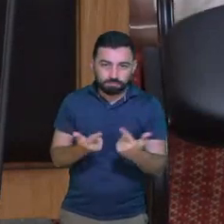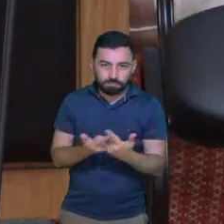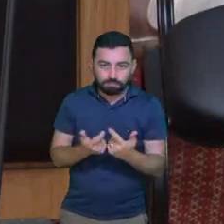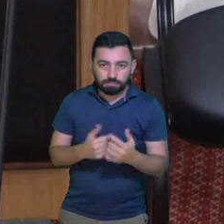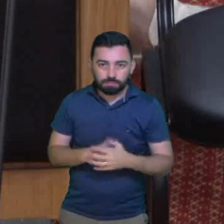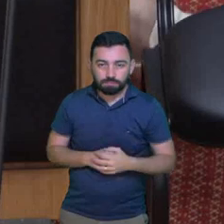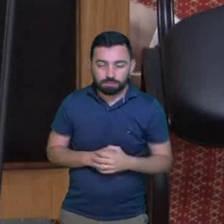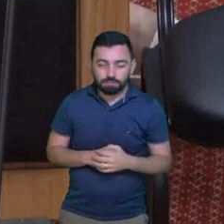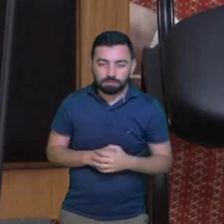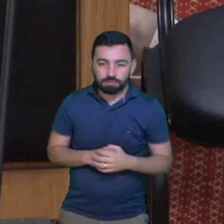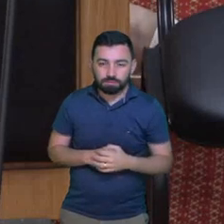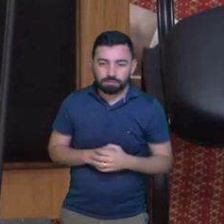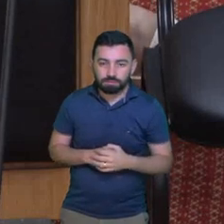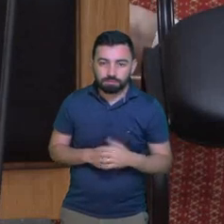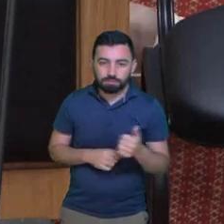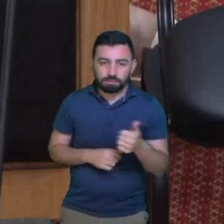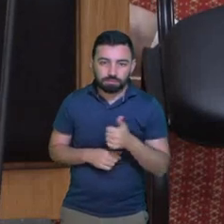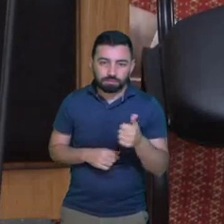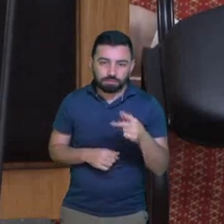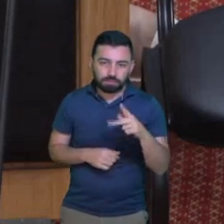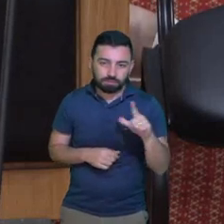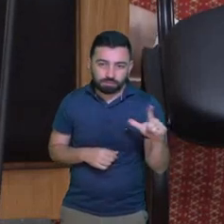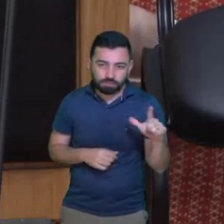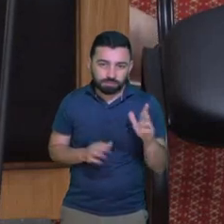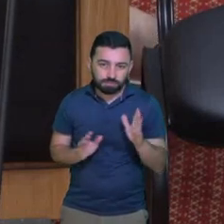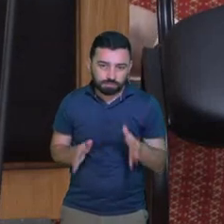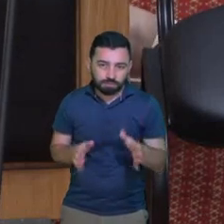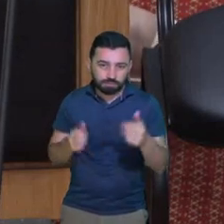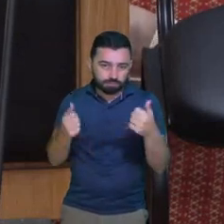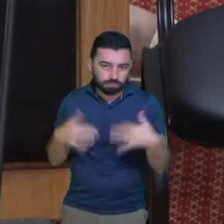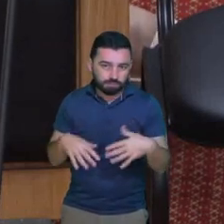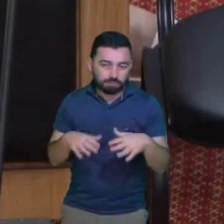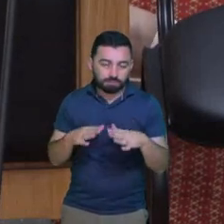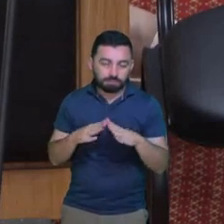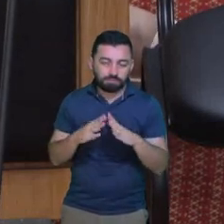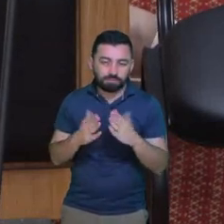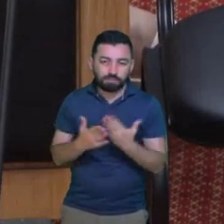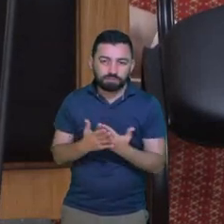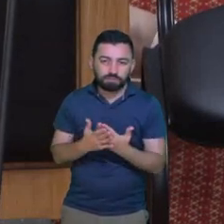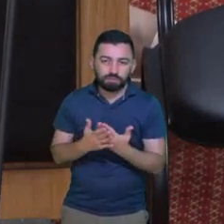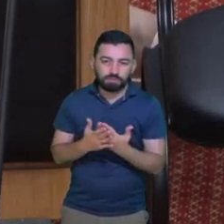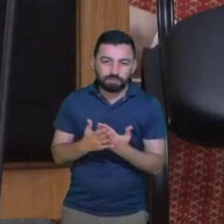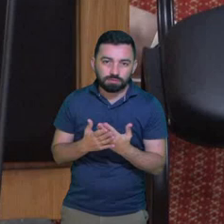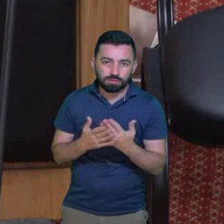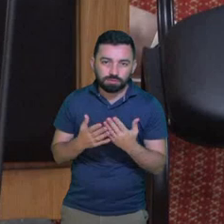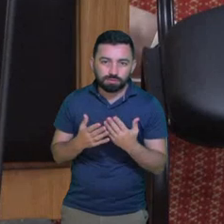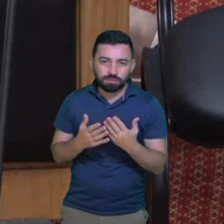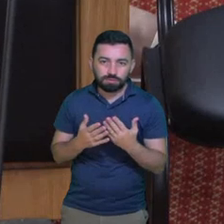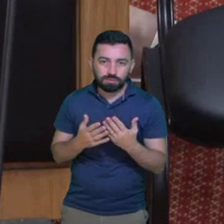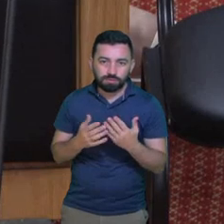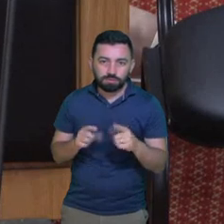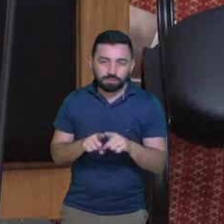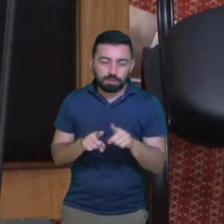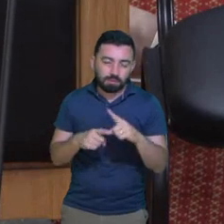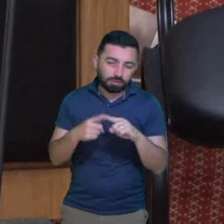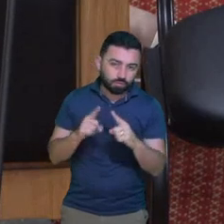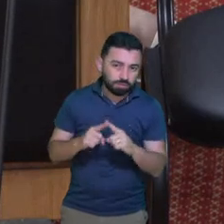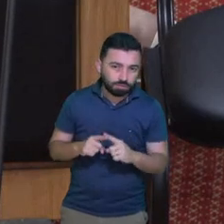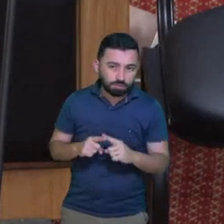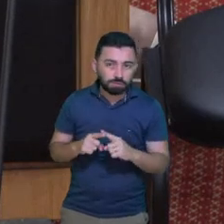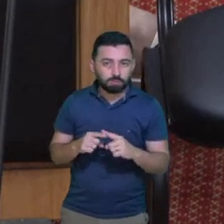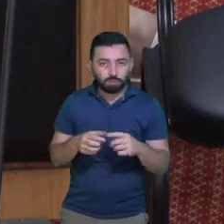nós temos 11 pls que tratam da questão da escola então quem sabe a gente não faz uma articulação com esse